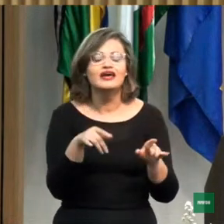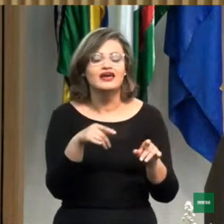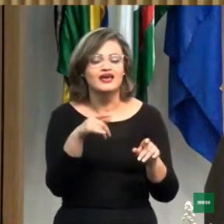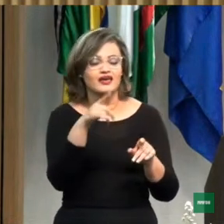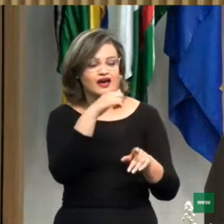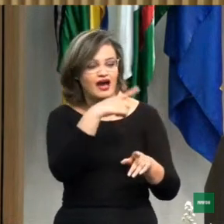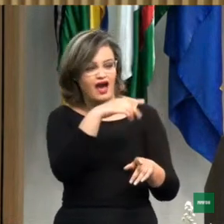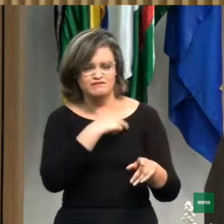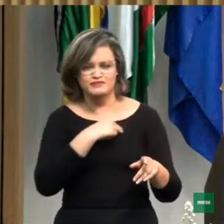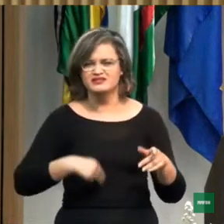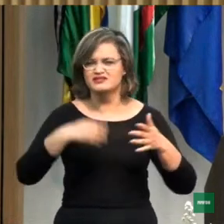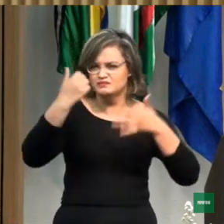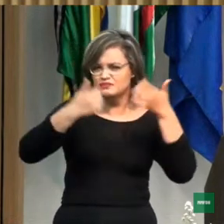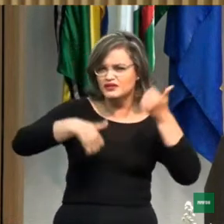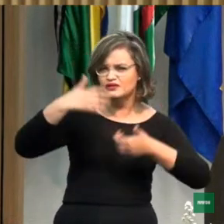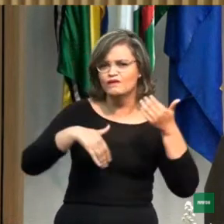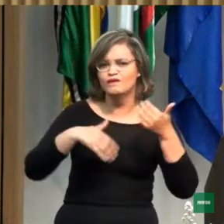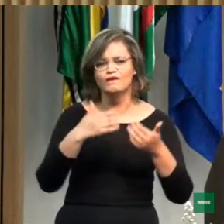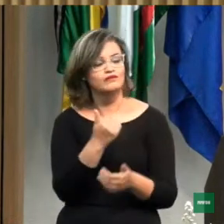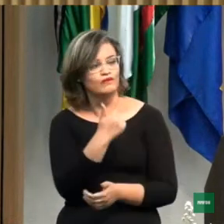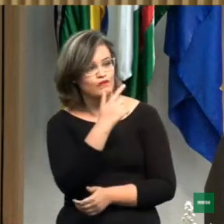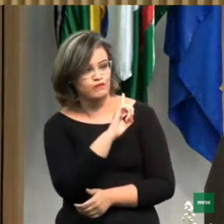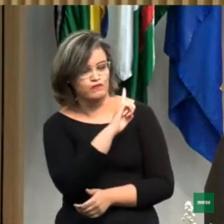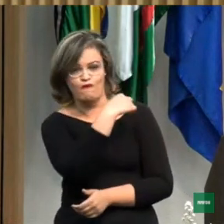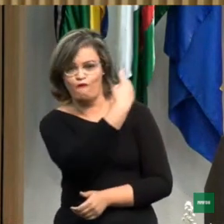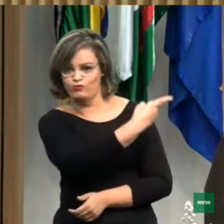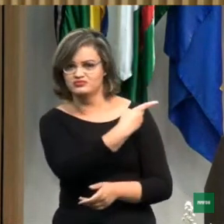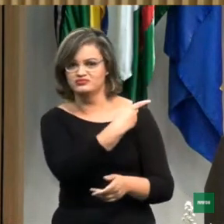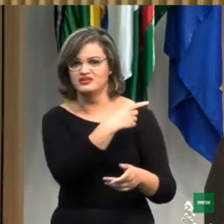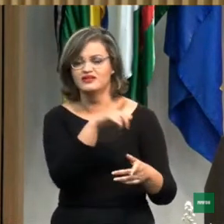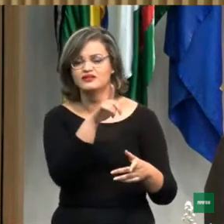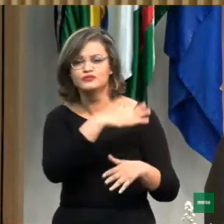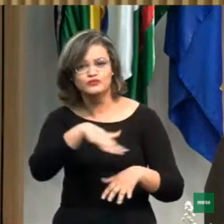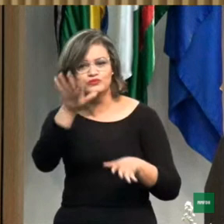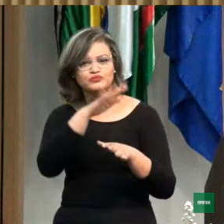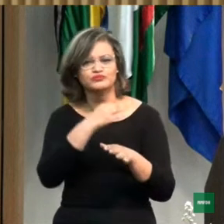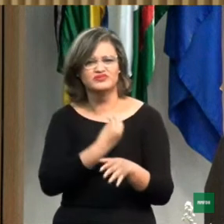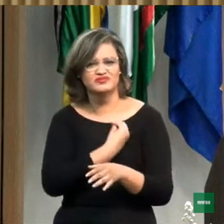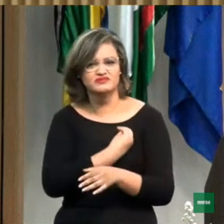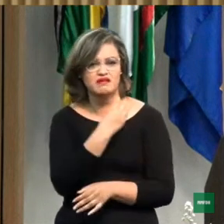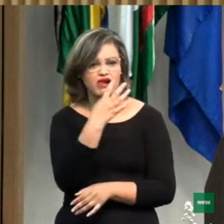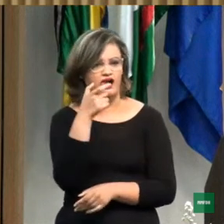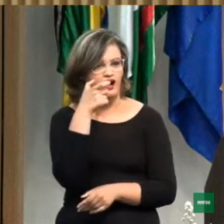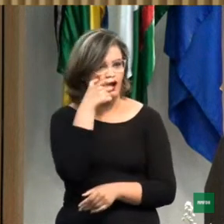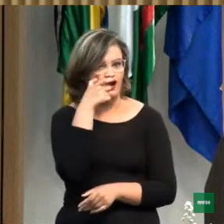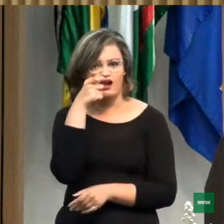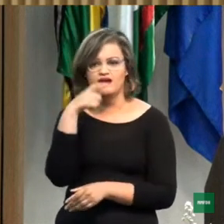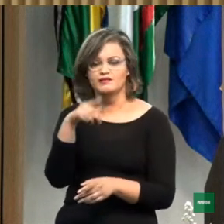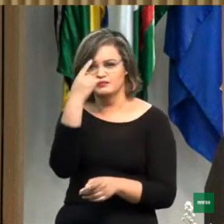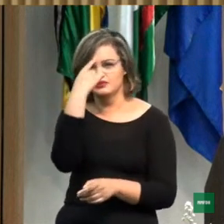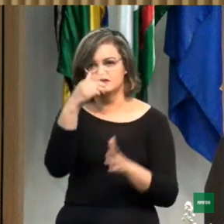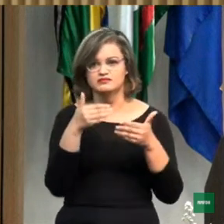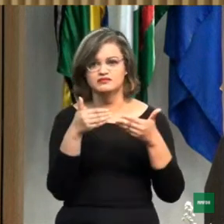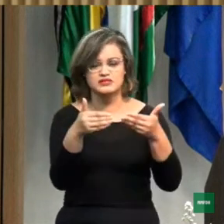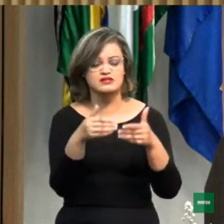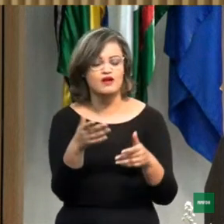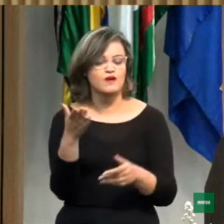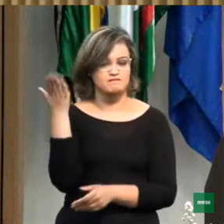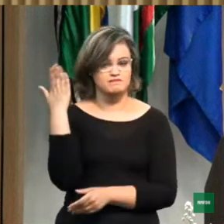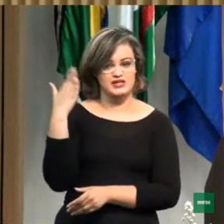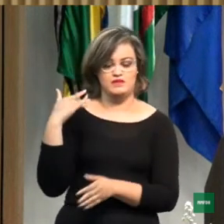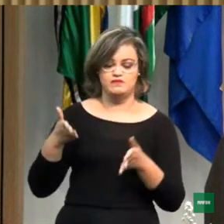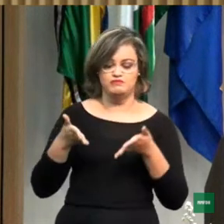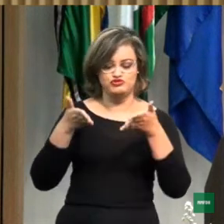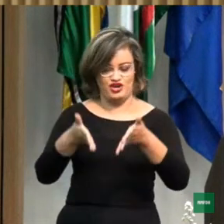está aqui, não é? De tudo que vocês viveram pensando no ministério. Quando eu também cheguei aqui, a ministra me mandou